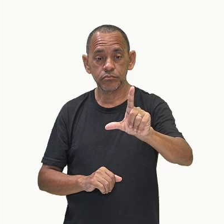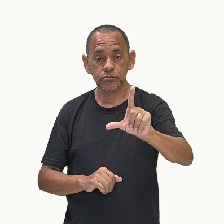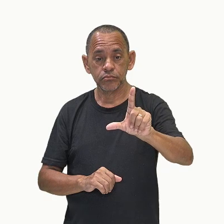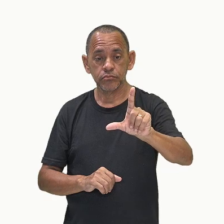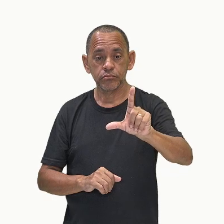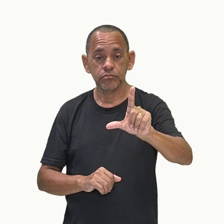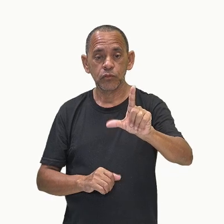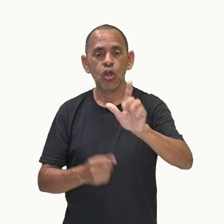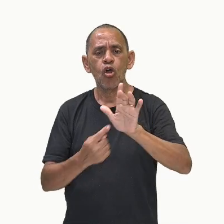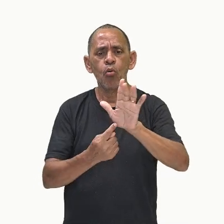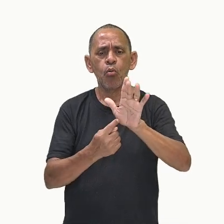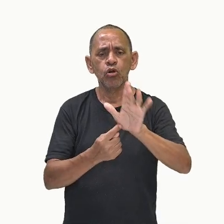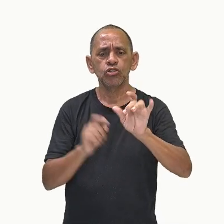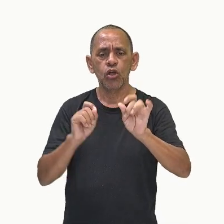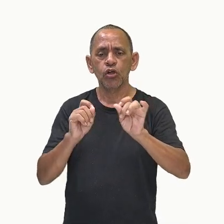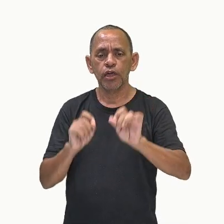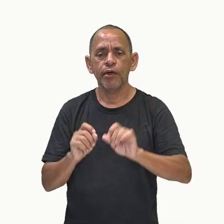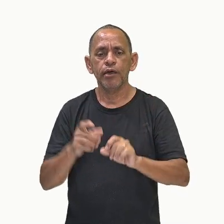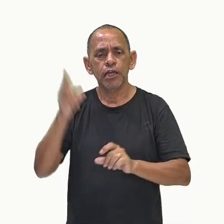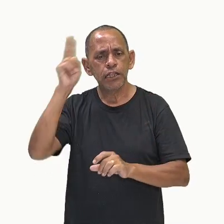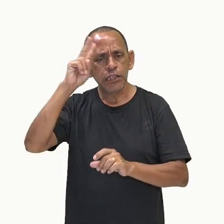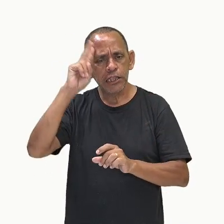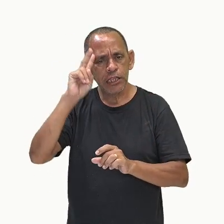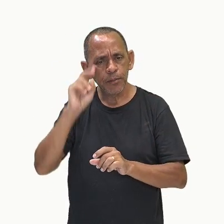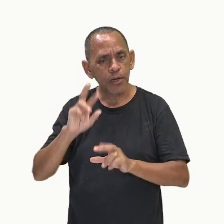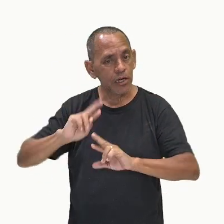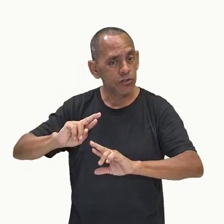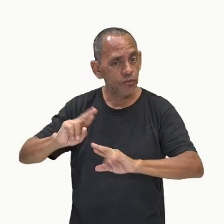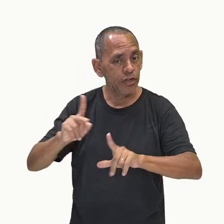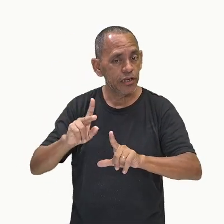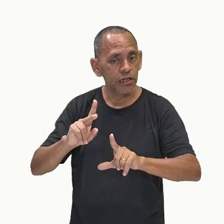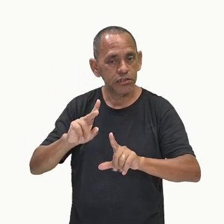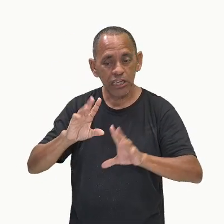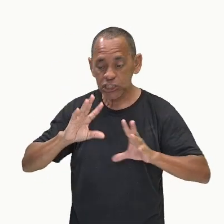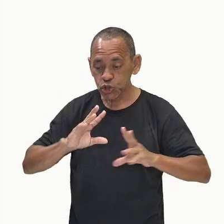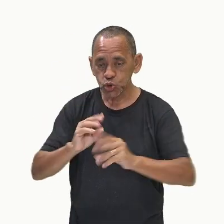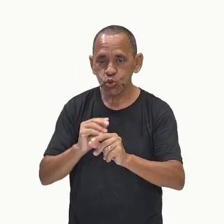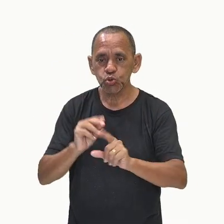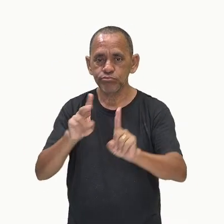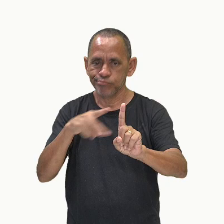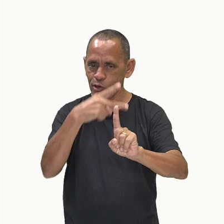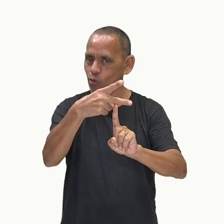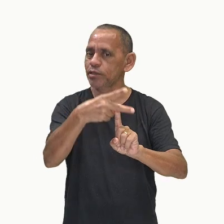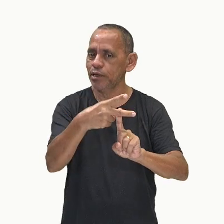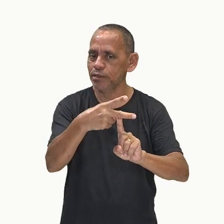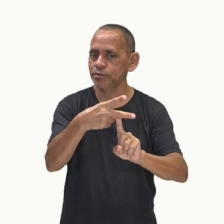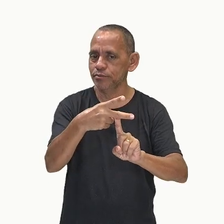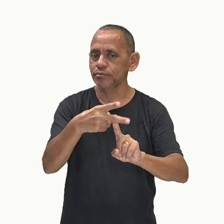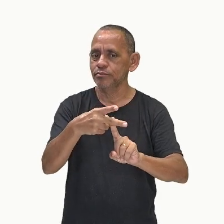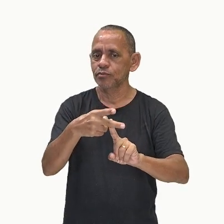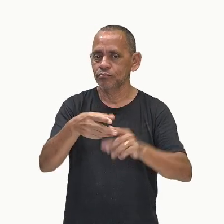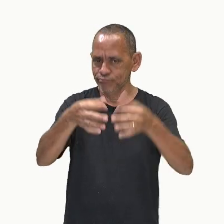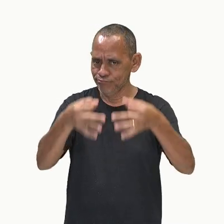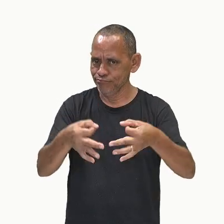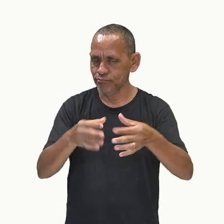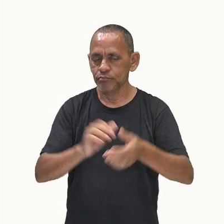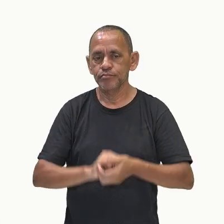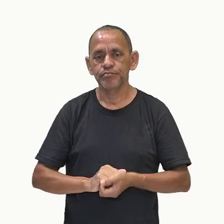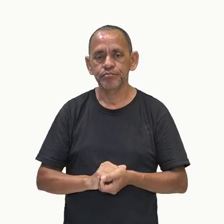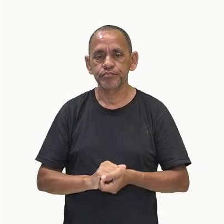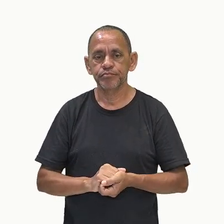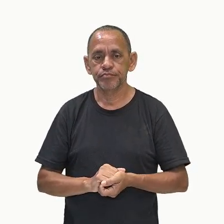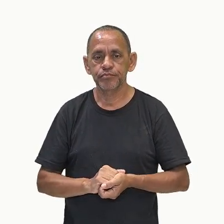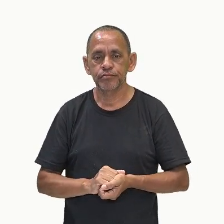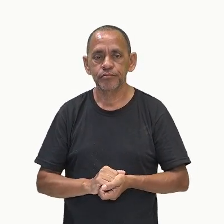aqui. Lembrando que essa diferença está elevada ao quadrado. Perfeito. Aí eu vou